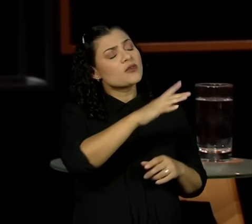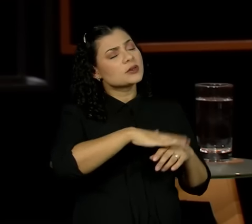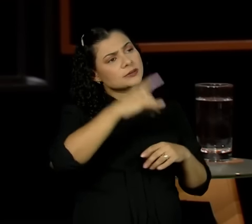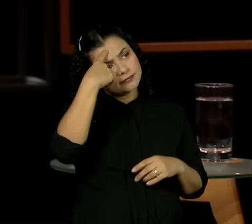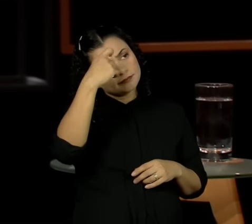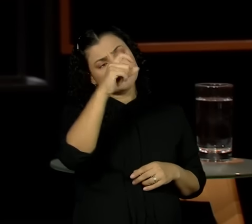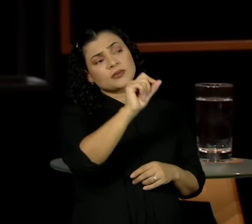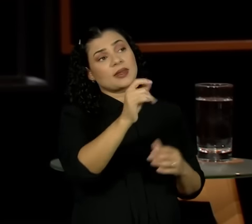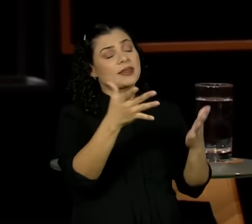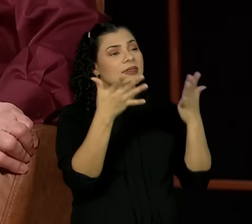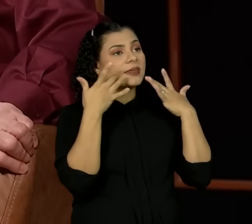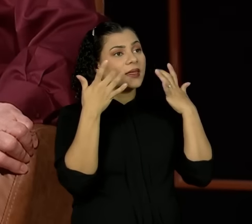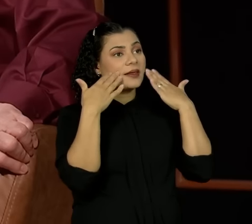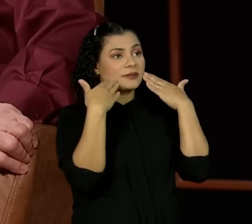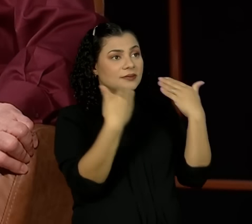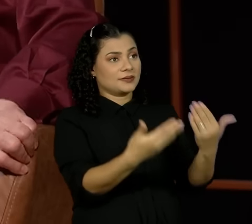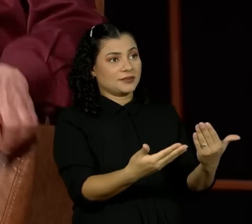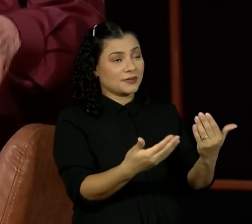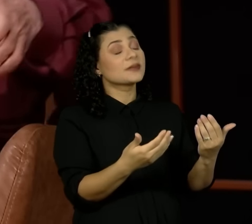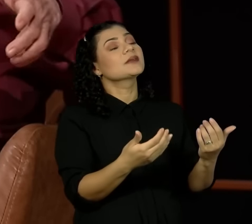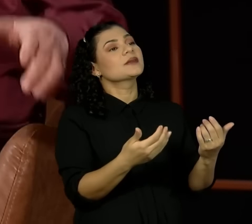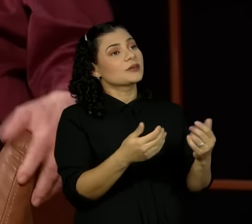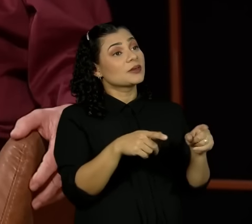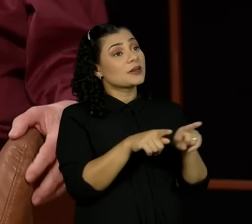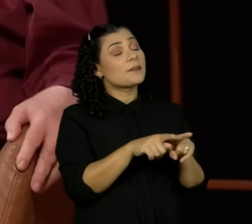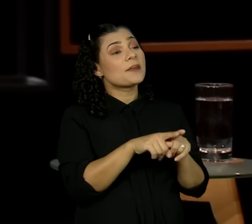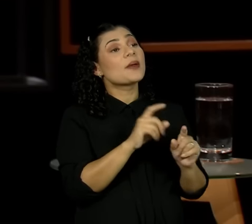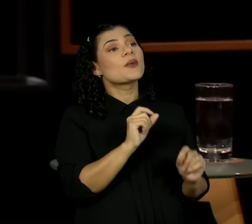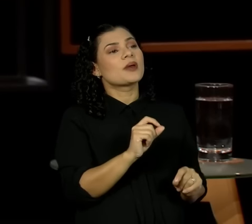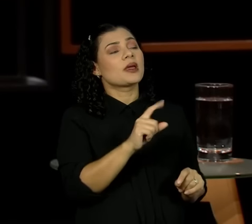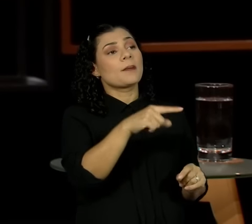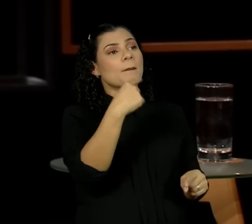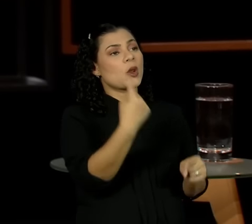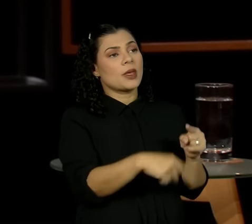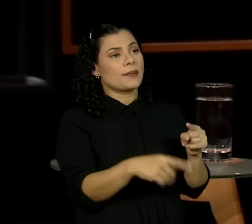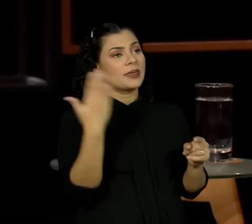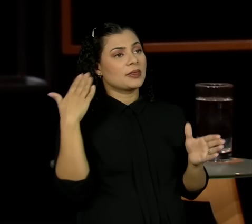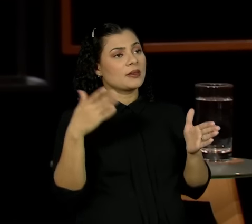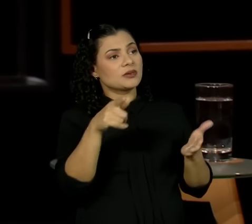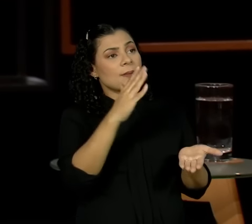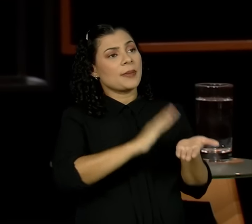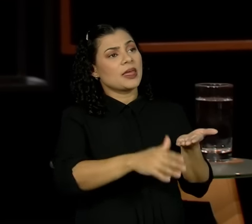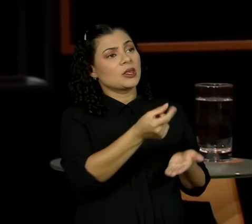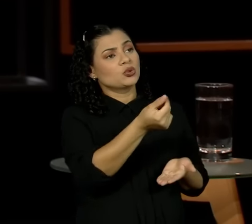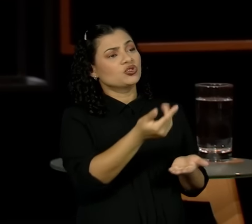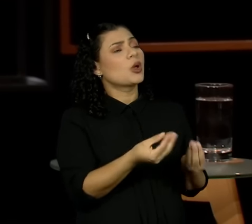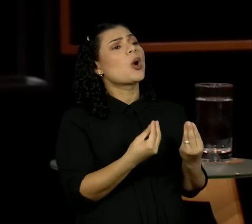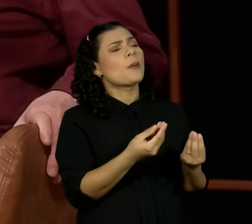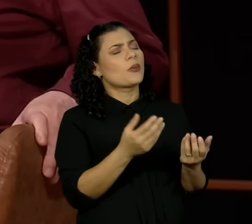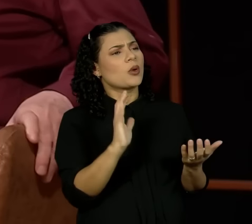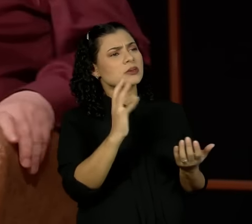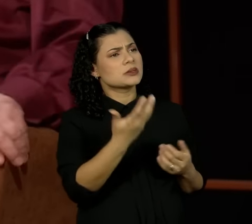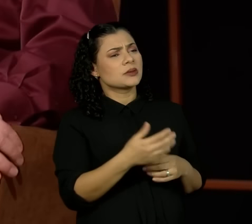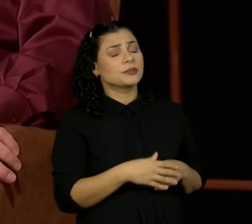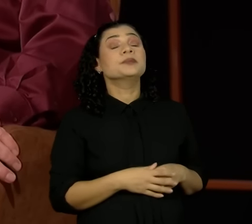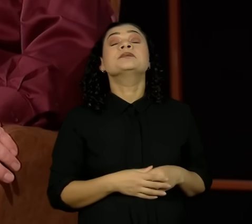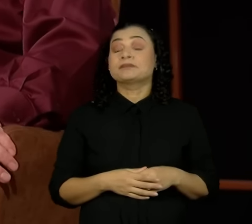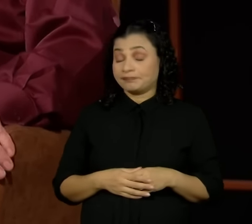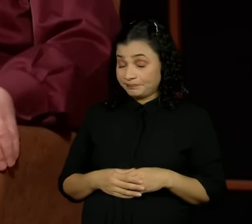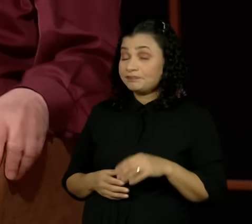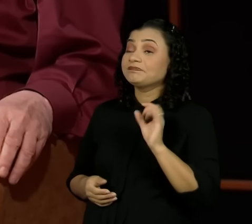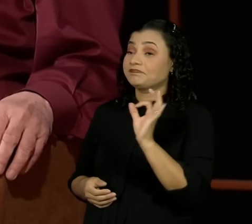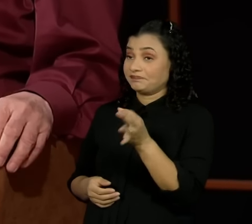produzir uma peça do Plínio, Barrela. A peça foi censurada, você perdeu o dinheiro. Como é que foi essa história? Foi assim, eu estava